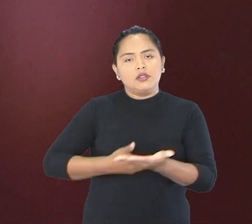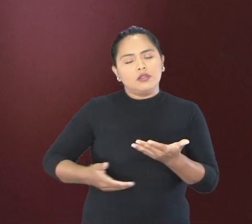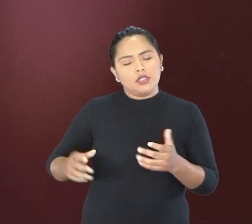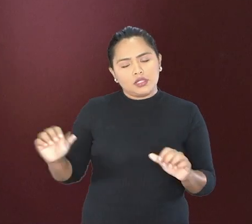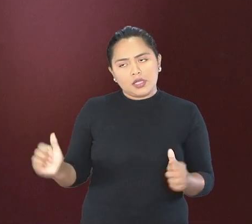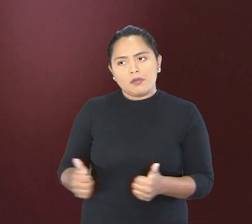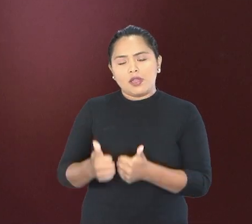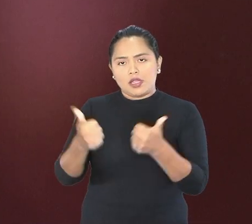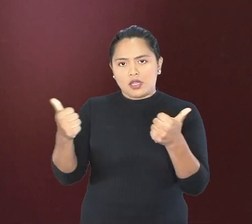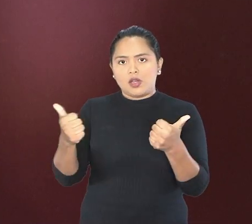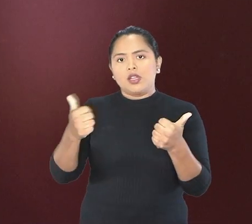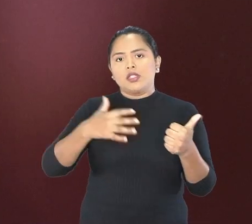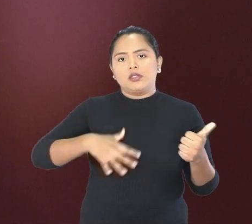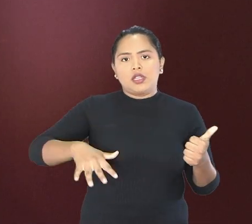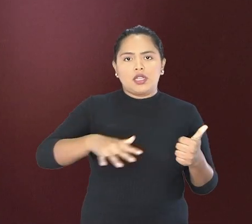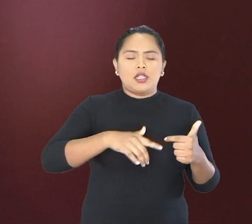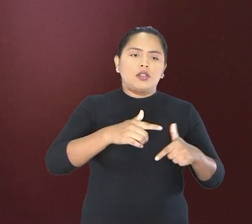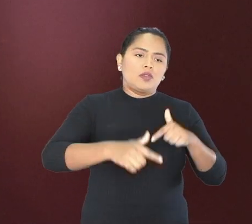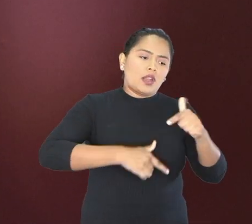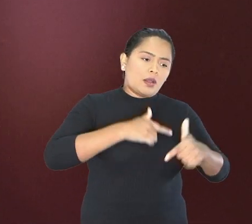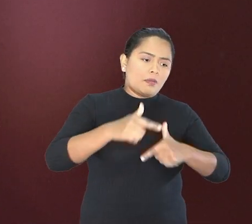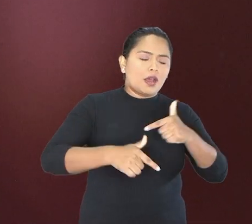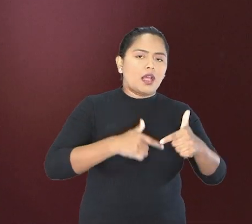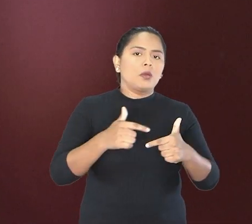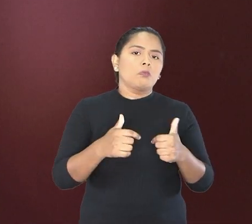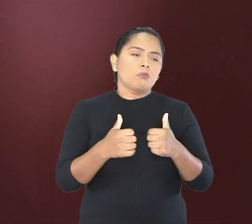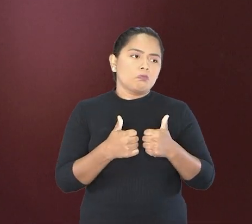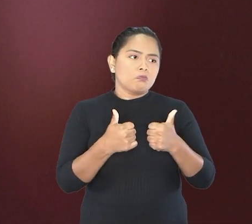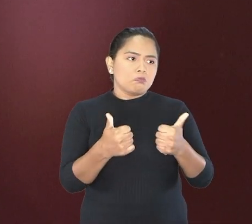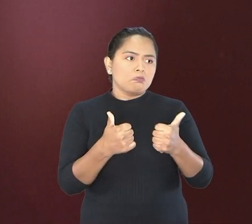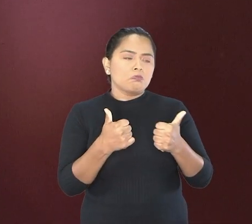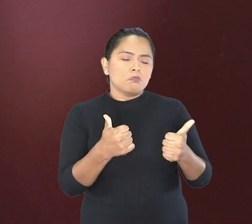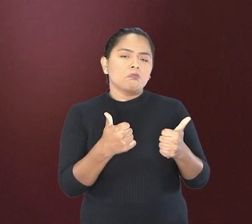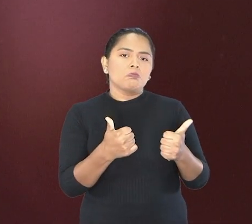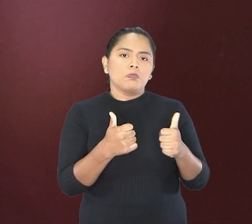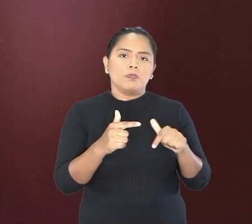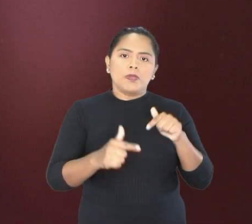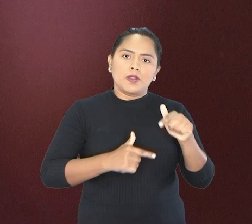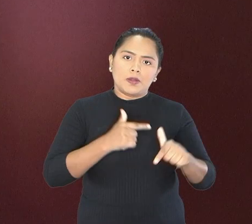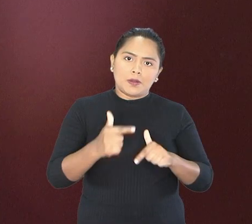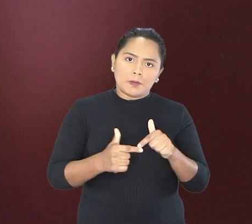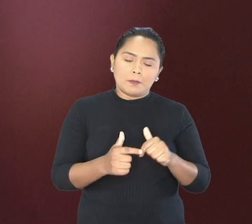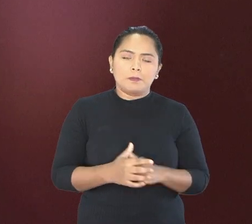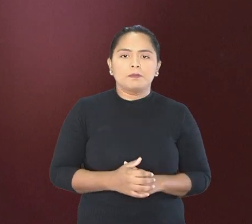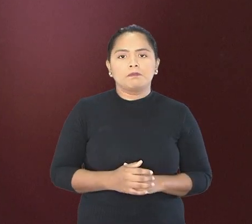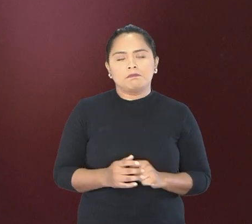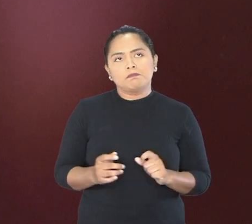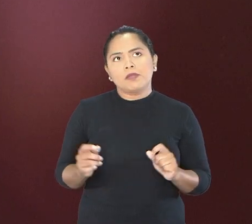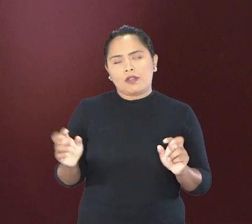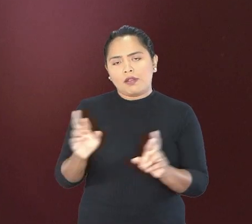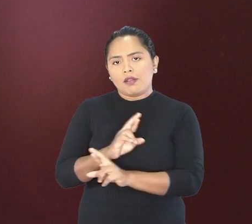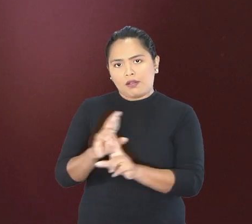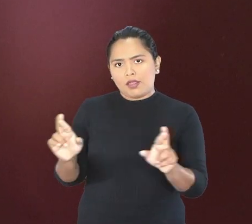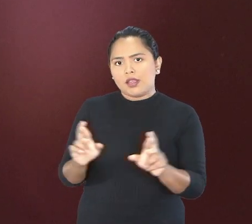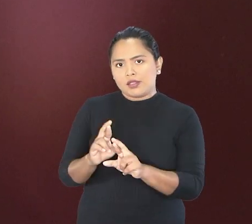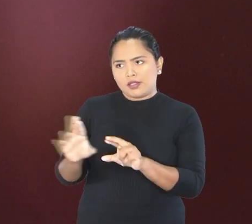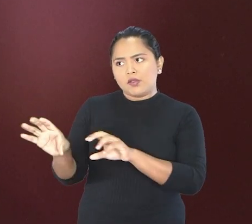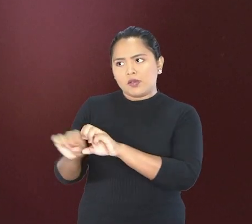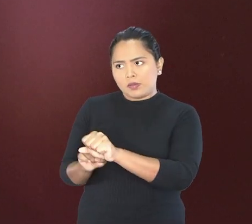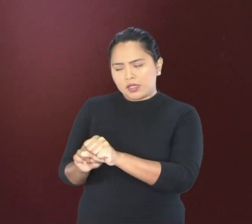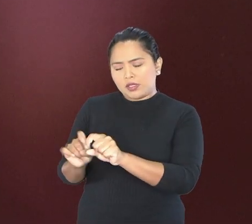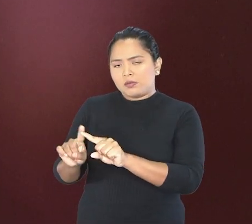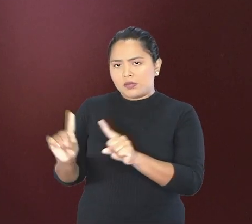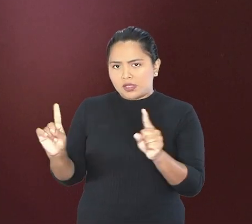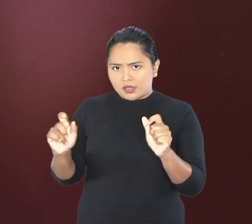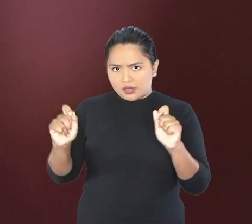melhorando dentro dos nossos ambientes um bem-estar laboral, né? Então, assim, tem a ver com as capacitações, mas com esses apoios também